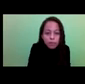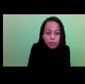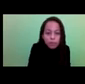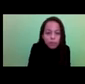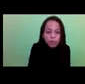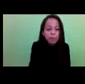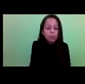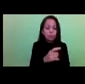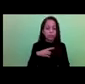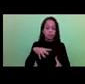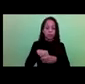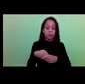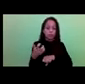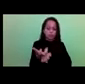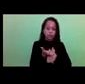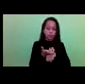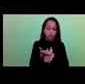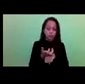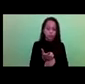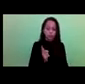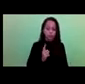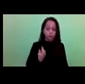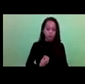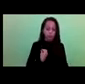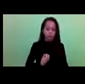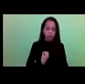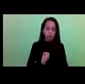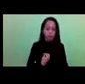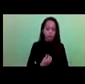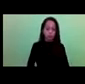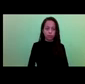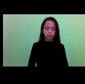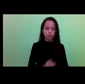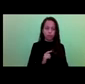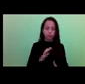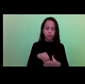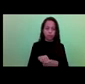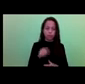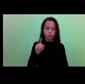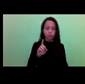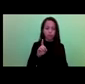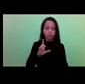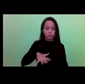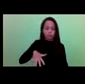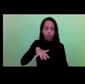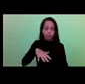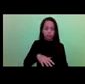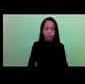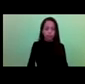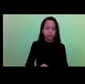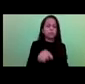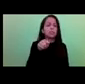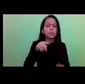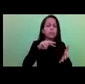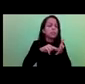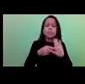de disciplinas e, eventualmente, departamentos. Então, o que isso